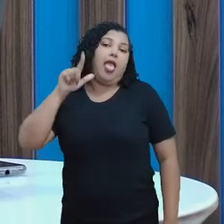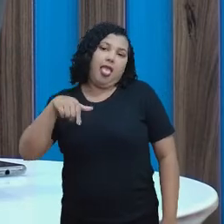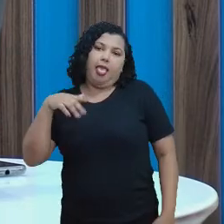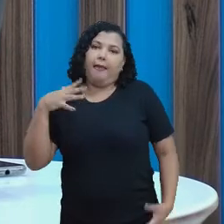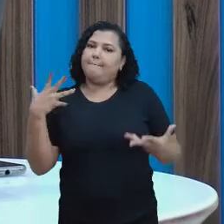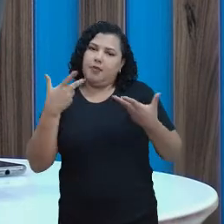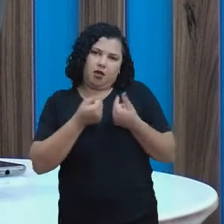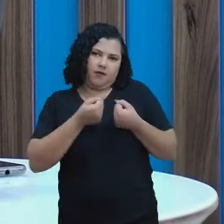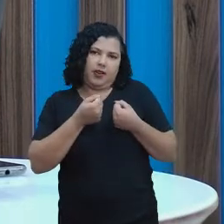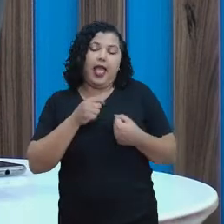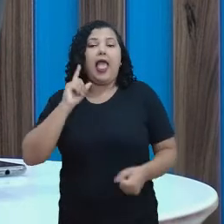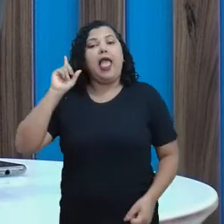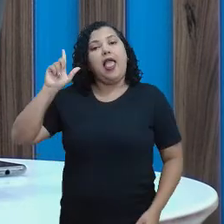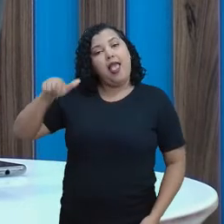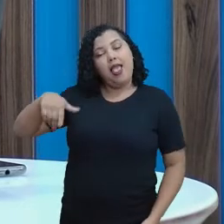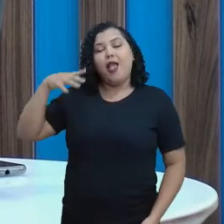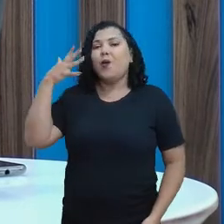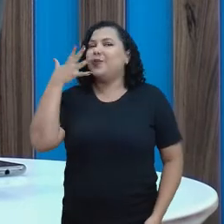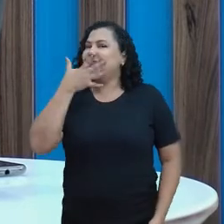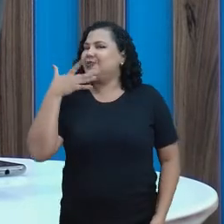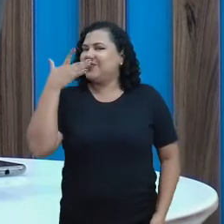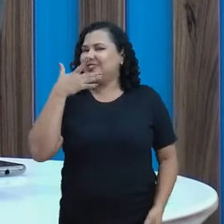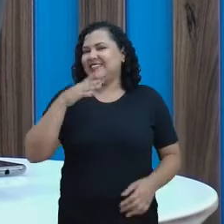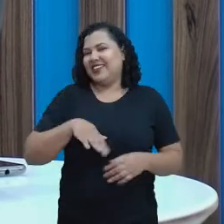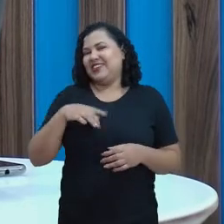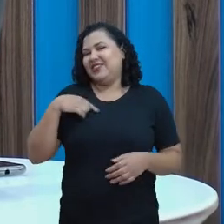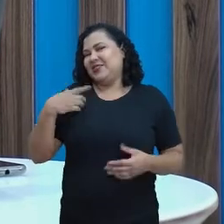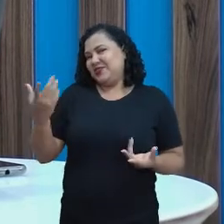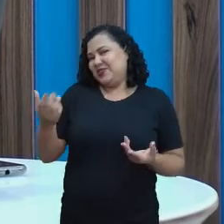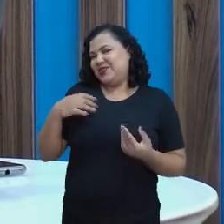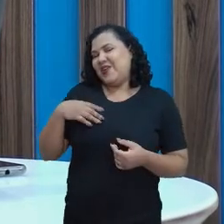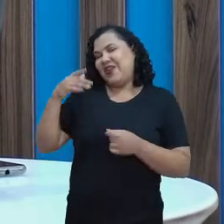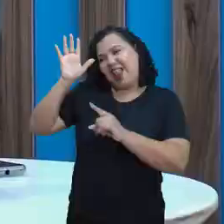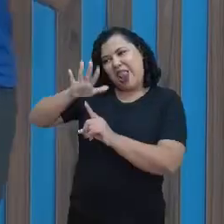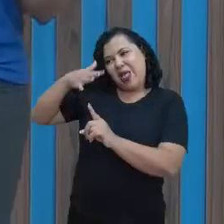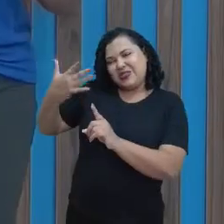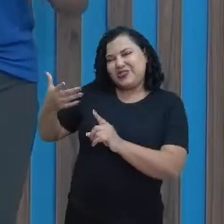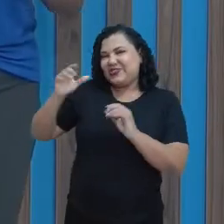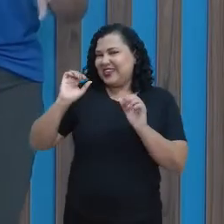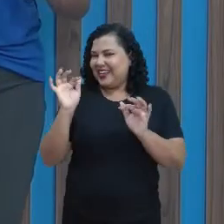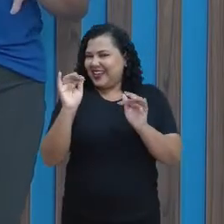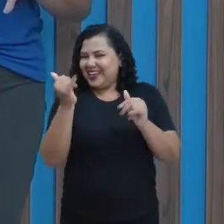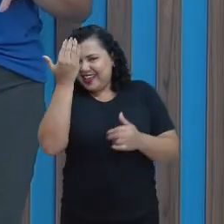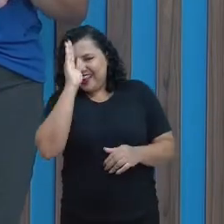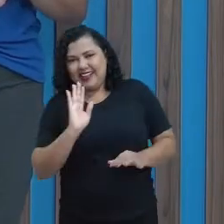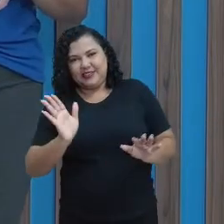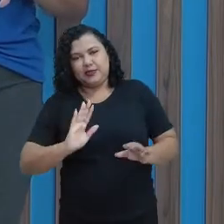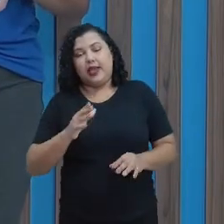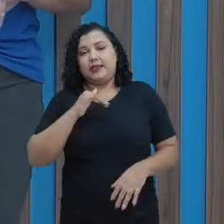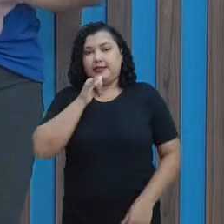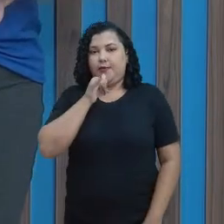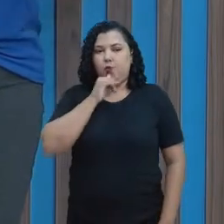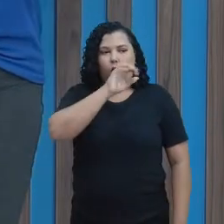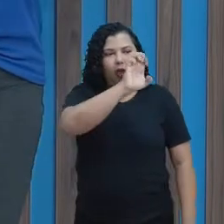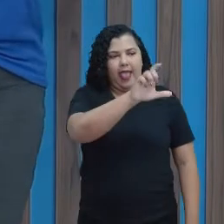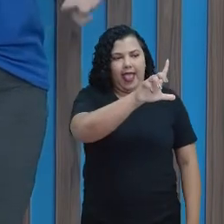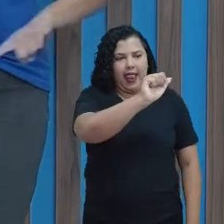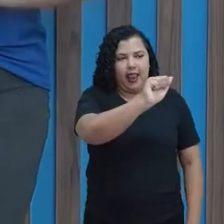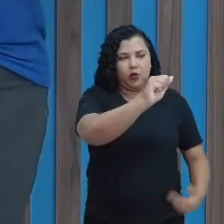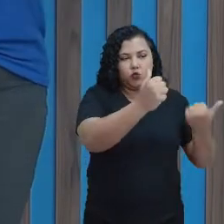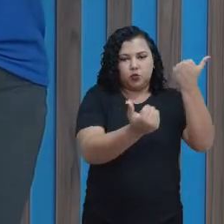doce. E é verdade, viu, gente? Não estou aqui dando biscoitos gratuitos. Mas veja, quando eu uso ela, eu